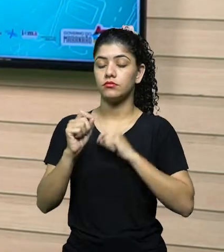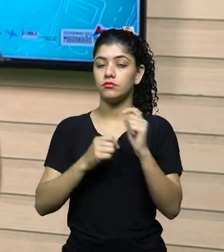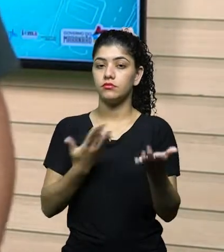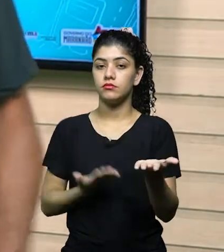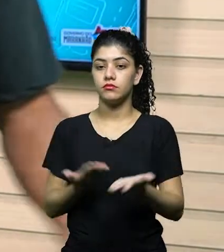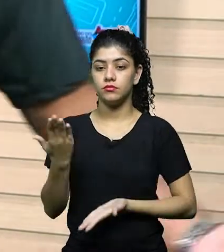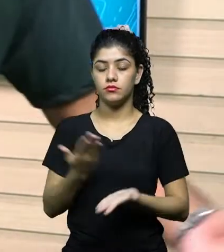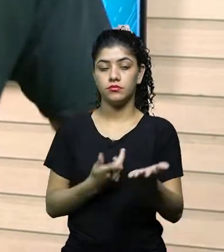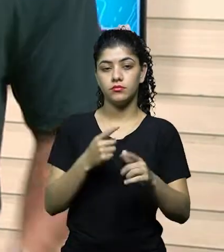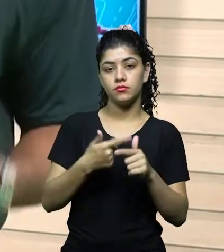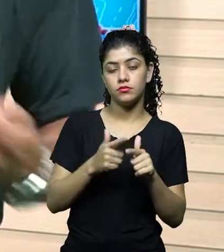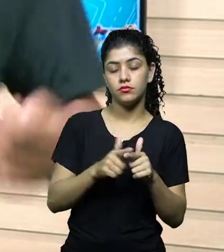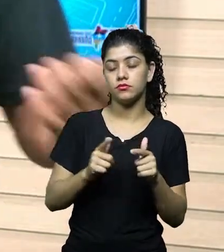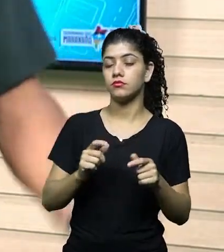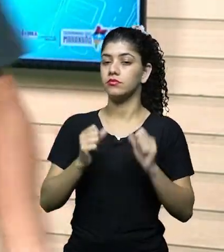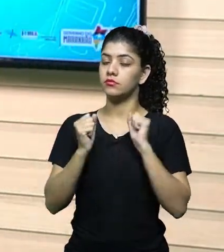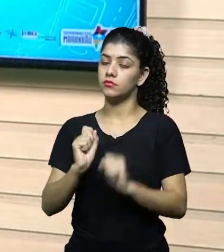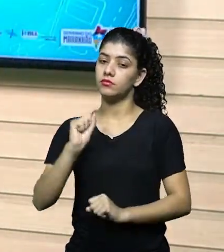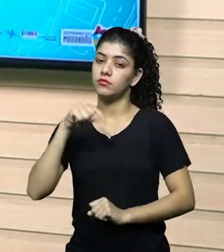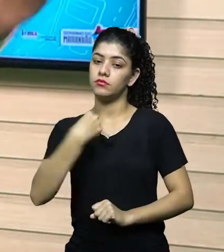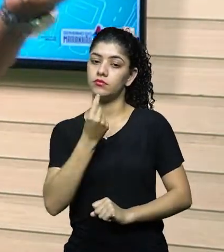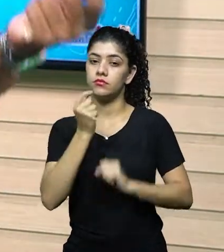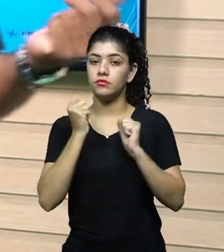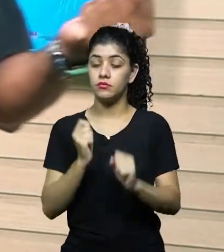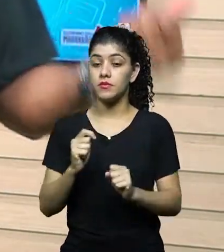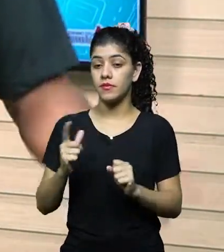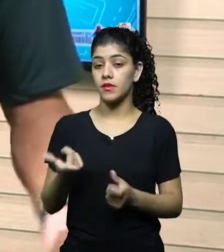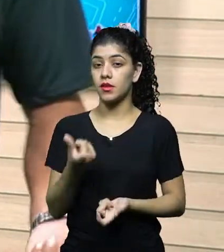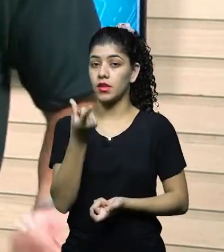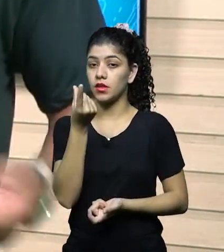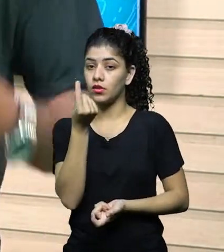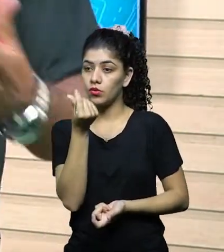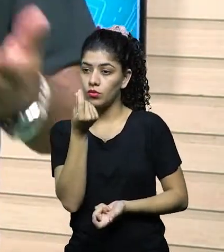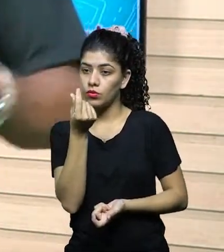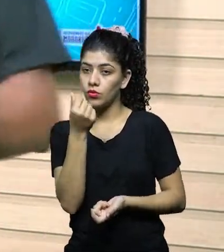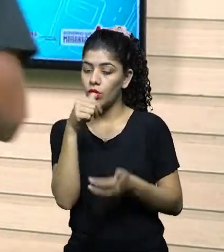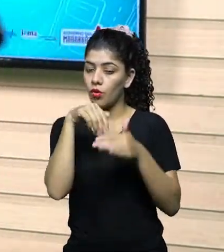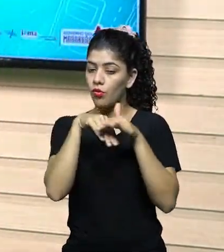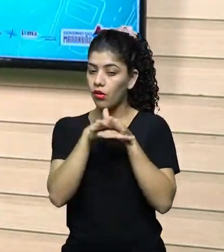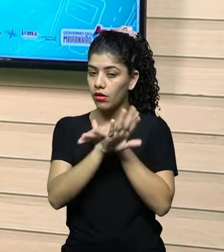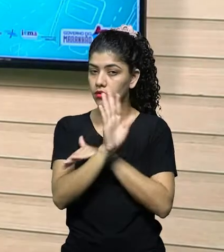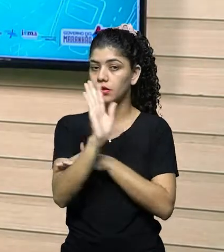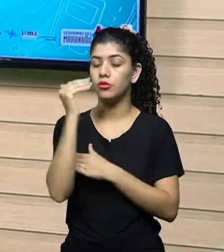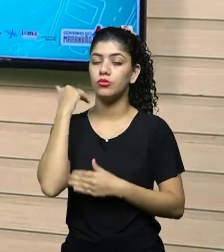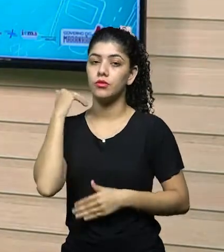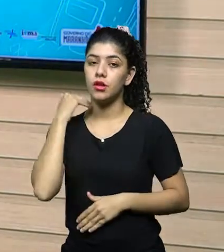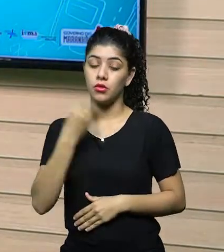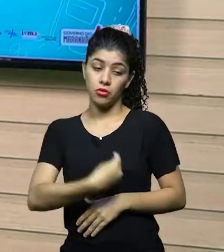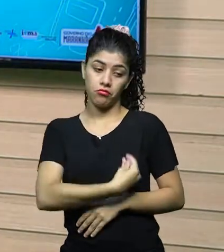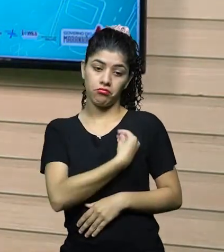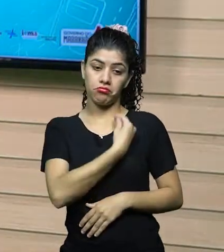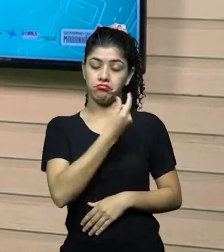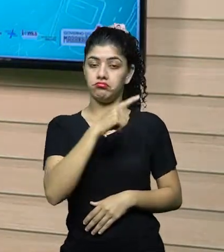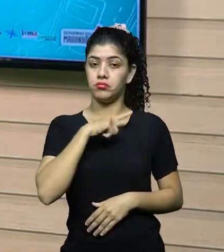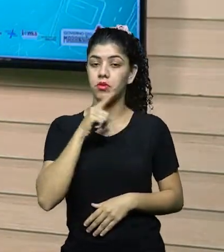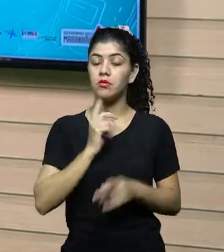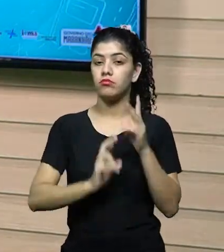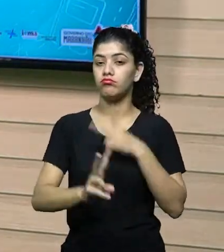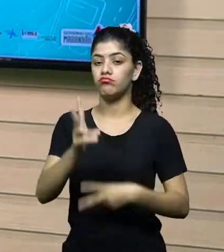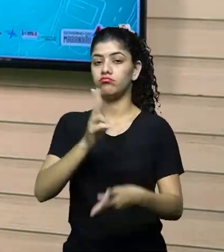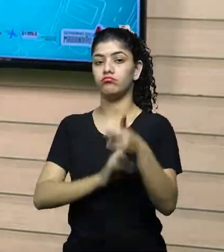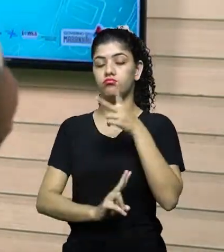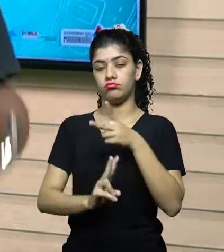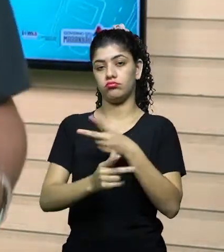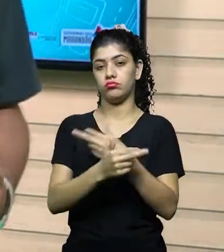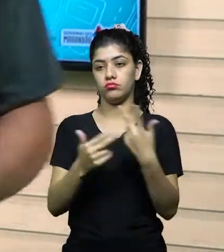cada serviço, para que a gente possa cada vez mais o quê? Economizar, né? Banco vive de dinheiro dos outros. E a gente tem